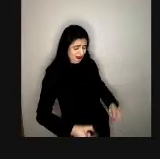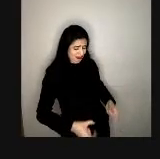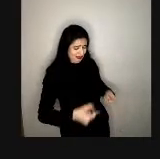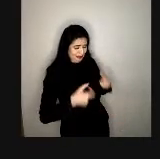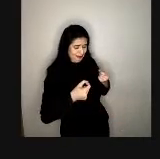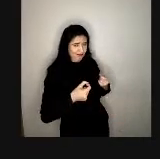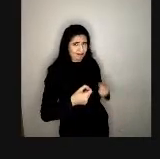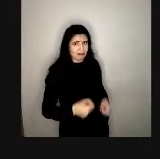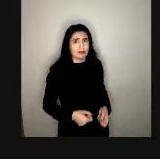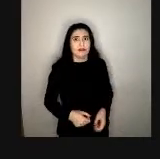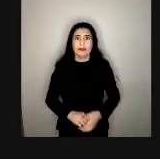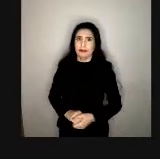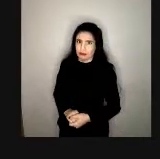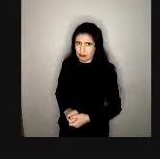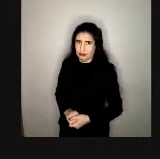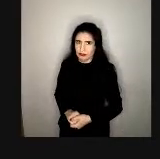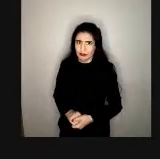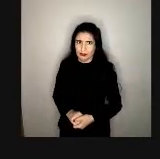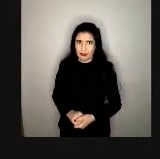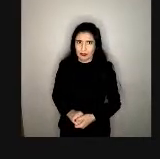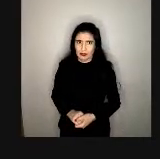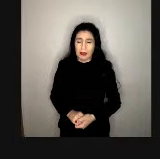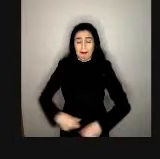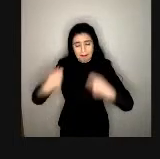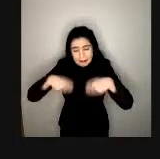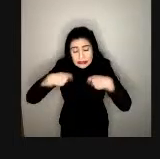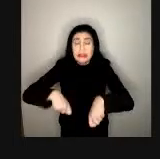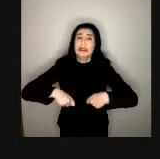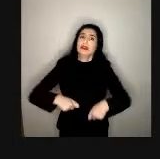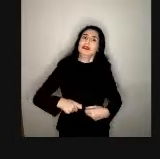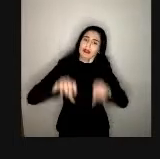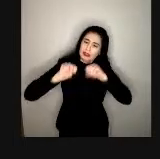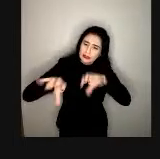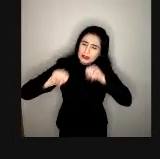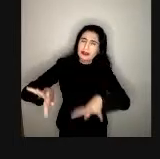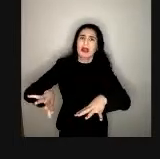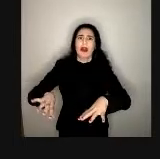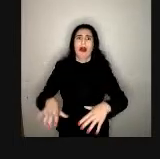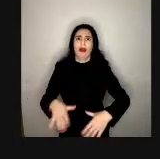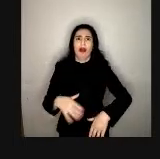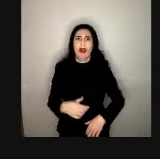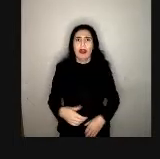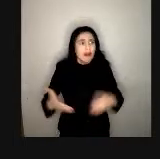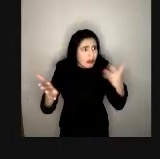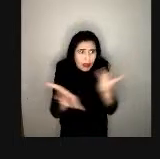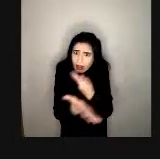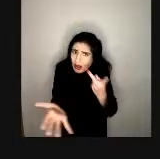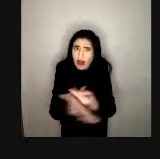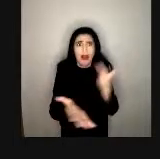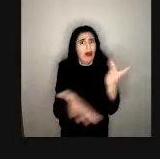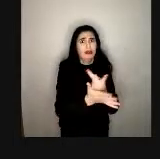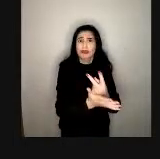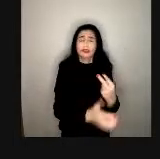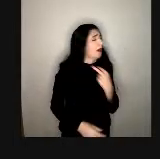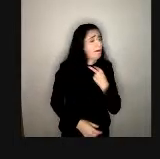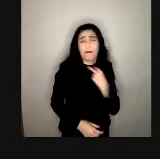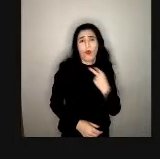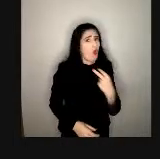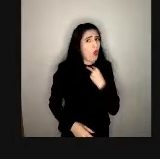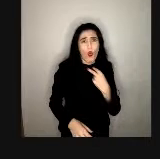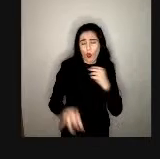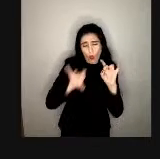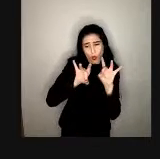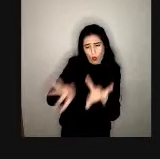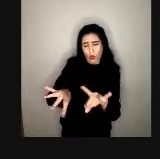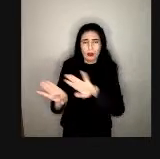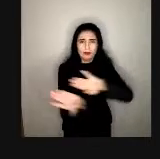Aqui o um marido que se mostrou o contrário, né? Ele chorava mais do que ela durante a entrevista e